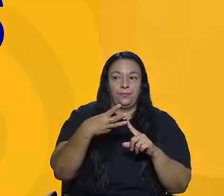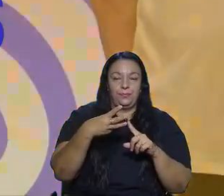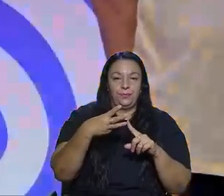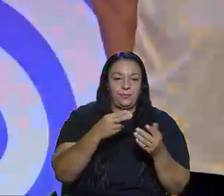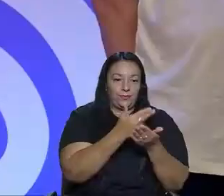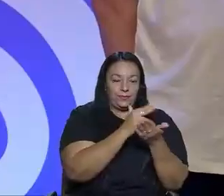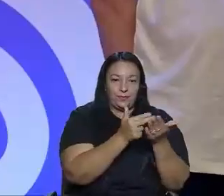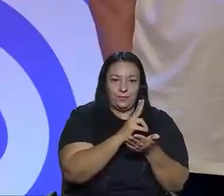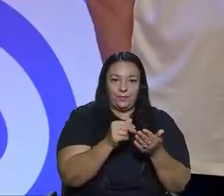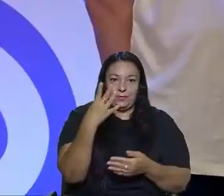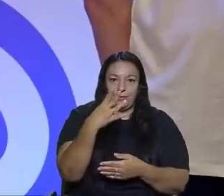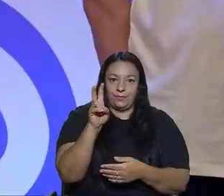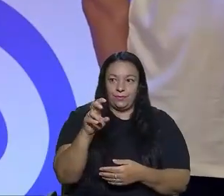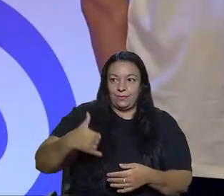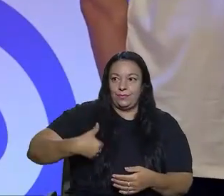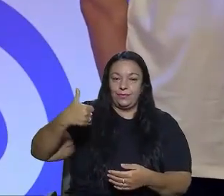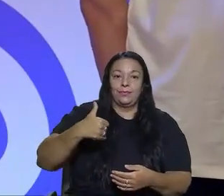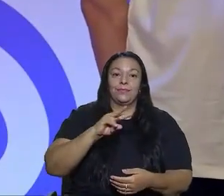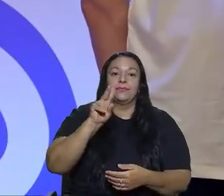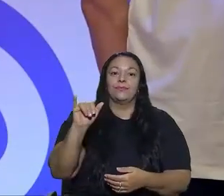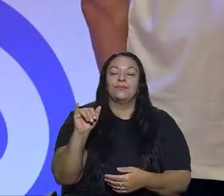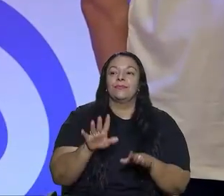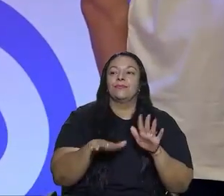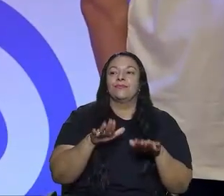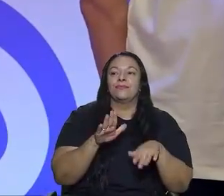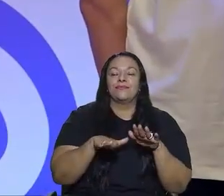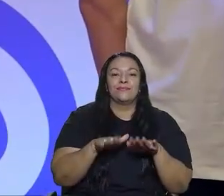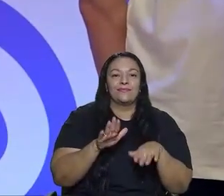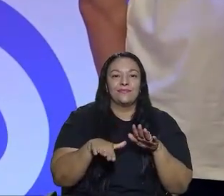de desenho, 4 e 5 anos, vai para...